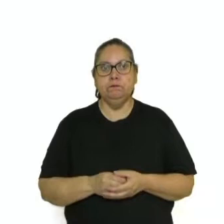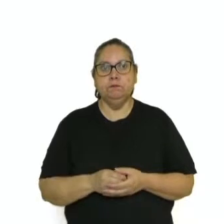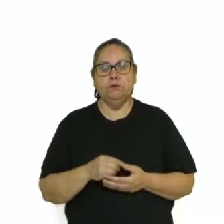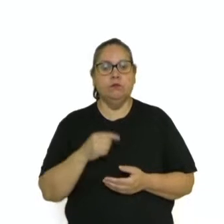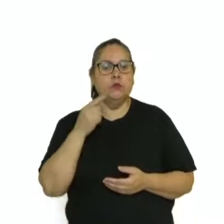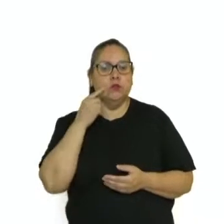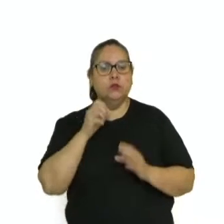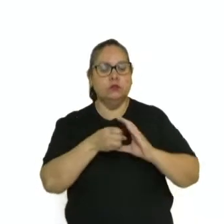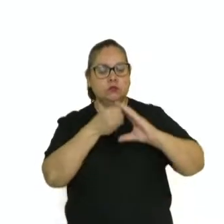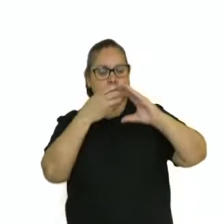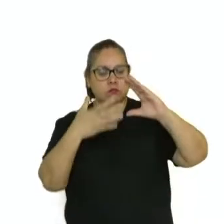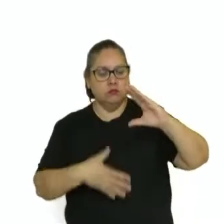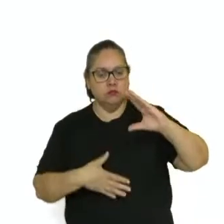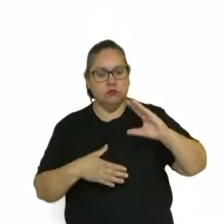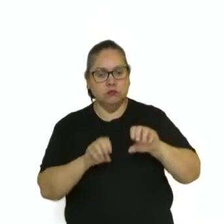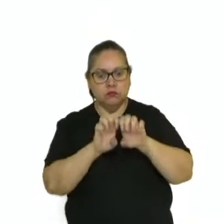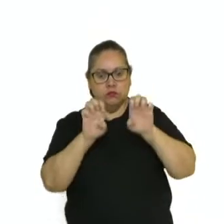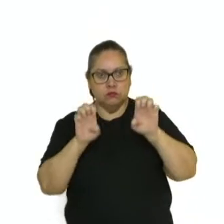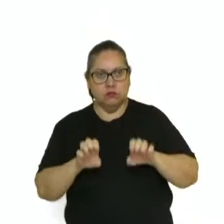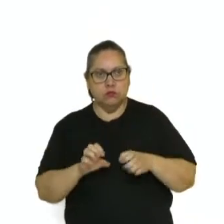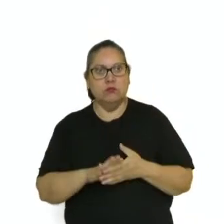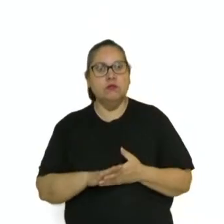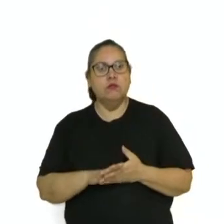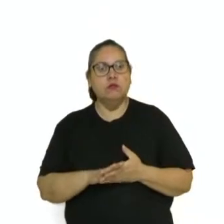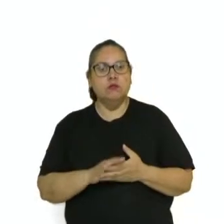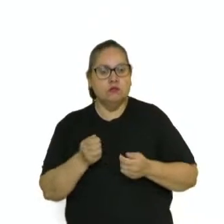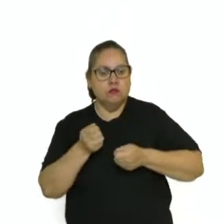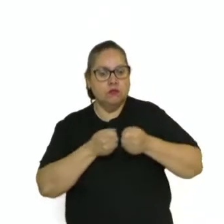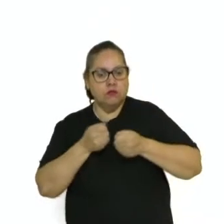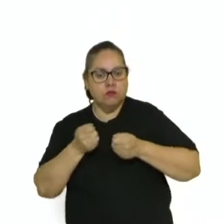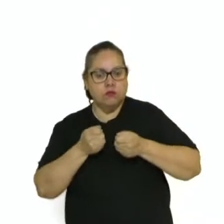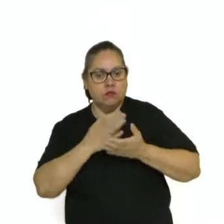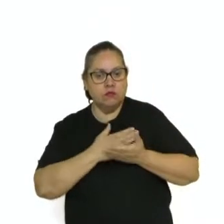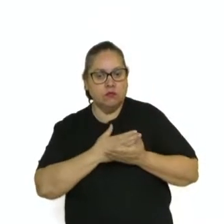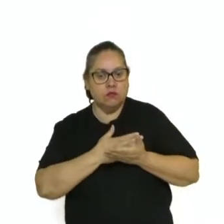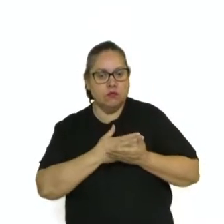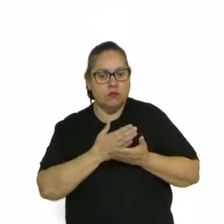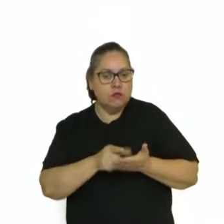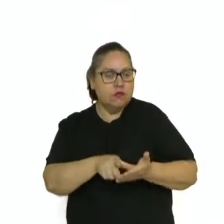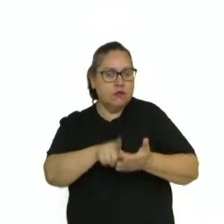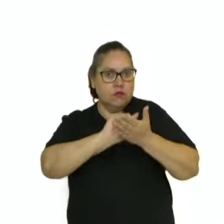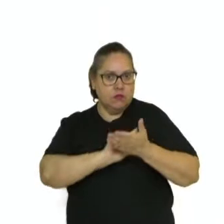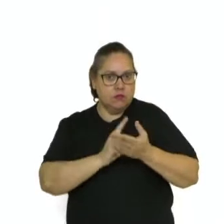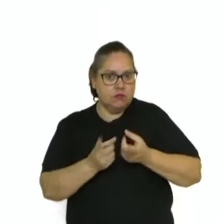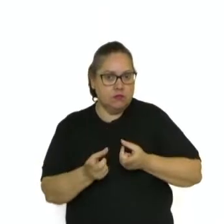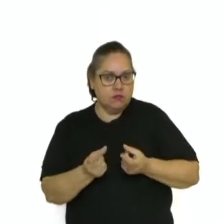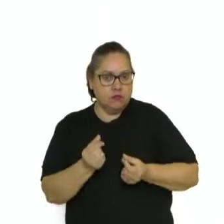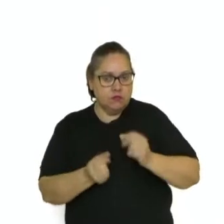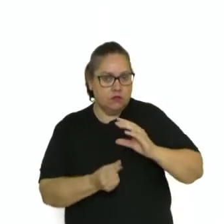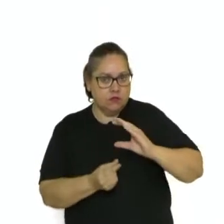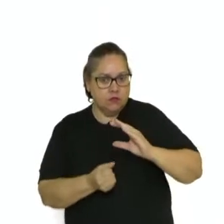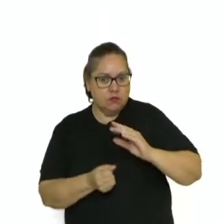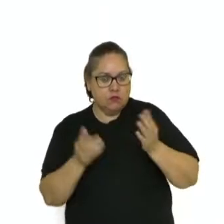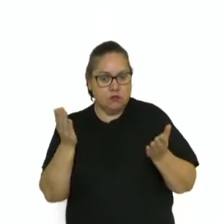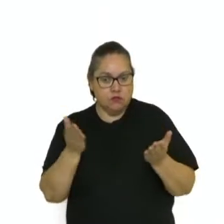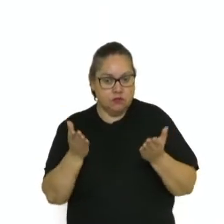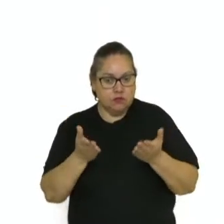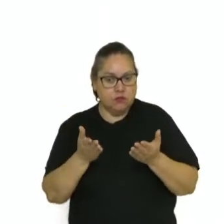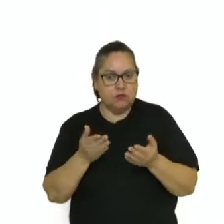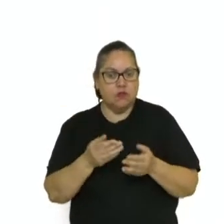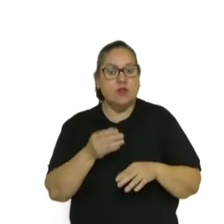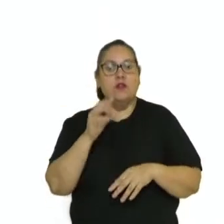Vamos às características do sistema feudal. O sistema econômico precursor do capitalismo e vigente no continente europeu